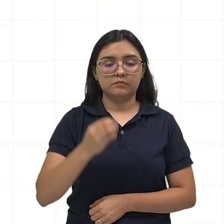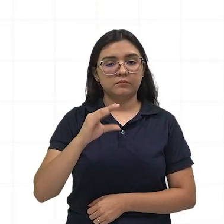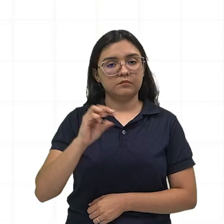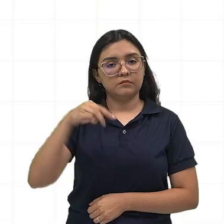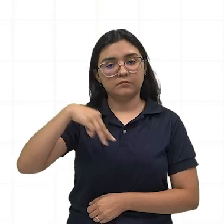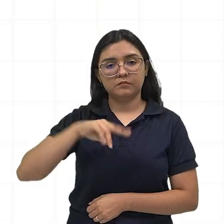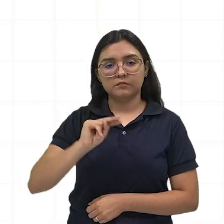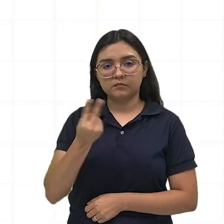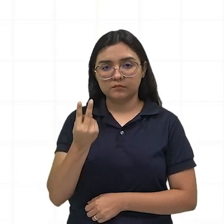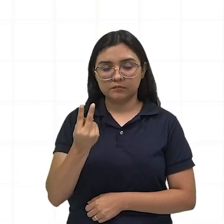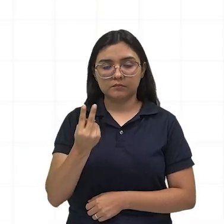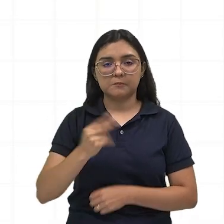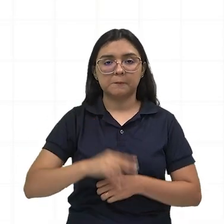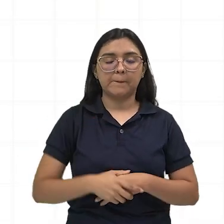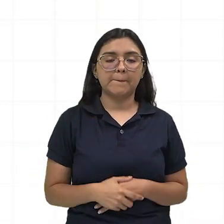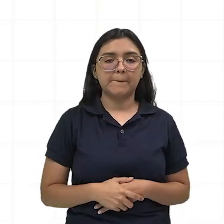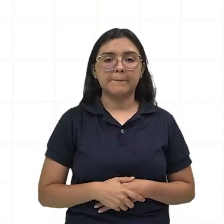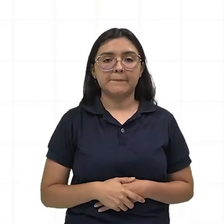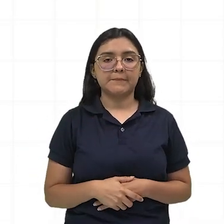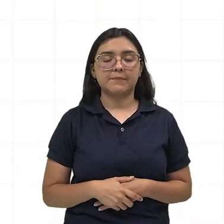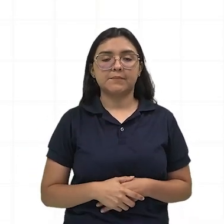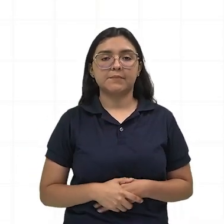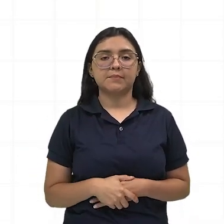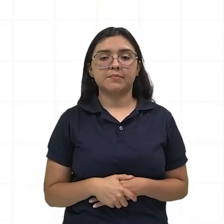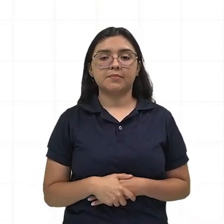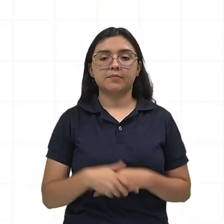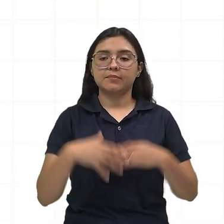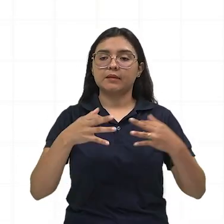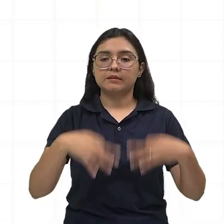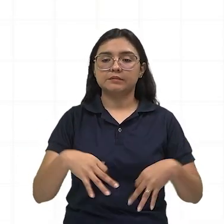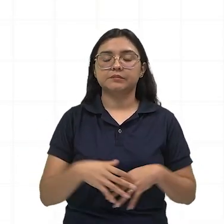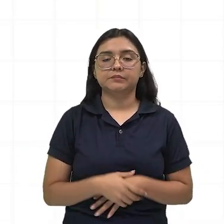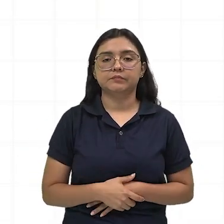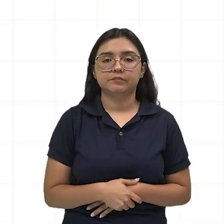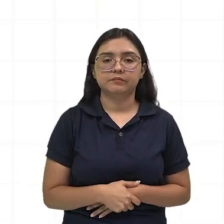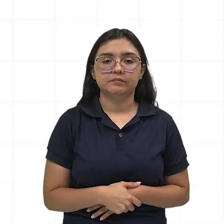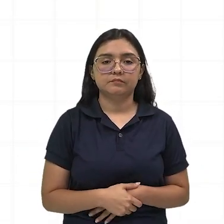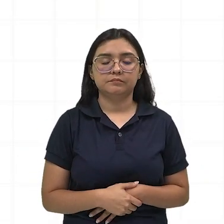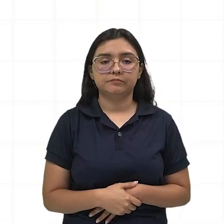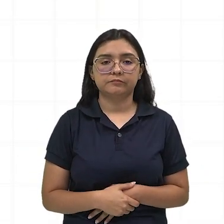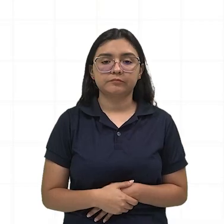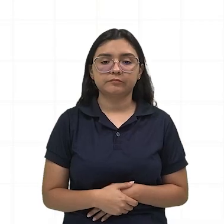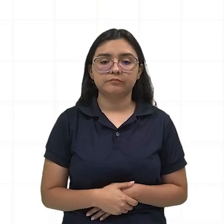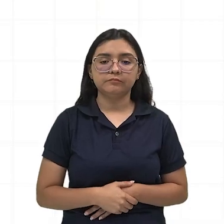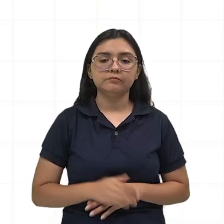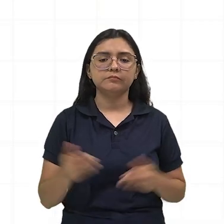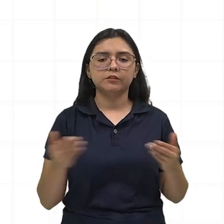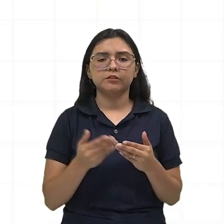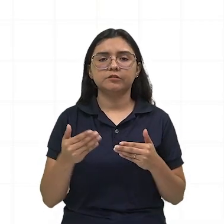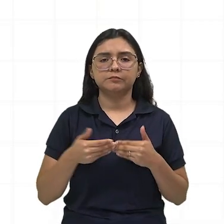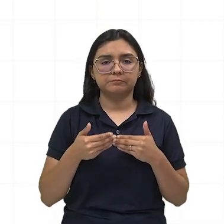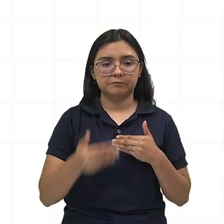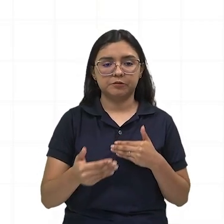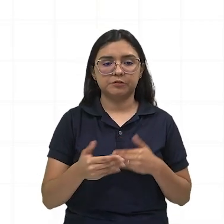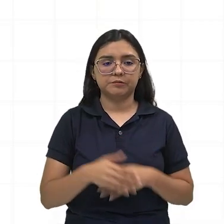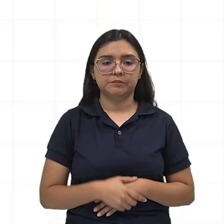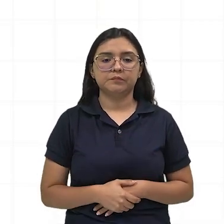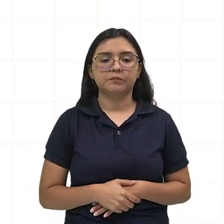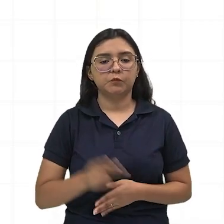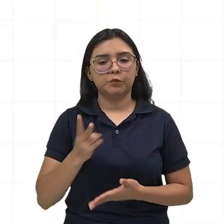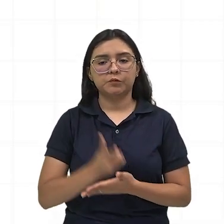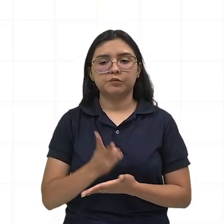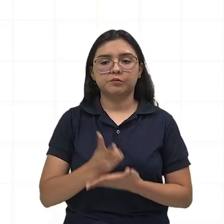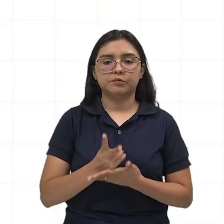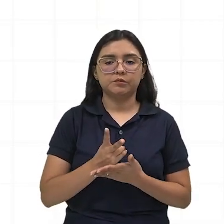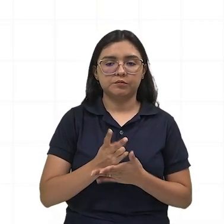200,96 centímetros quadrados. Beleza, meu povo? Muito bem. Então, vamos continuar